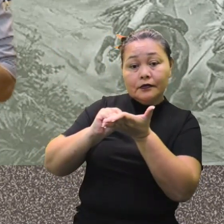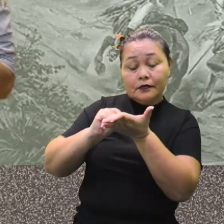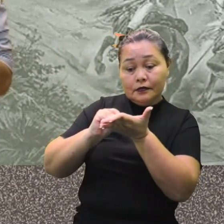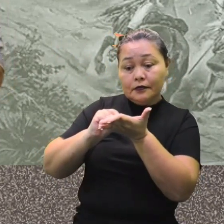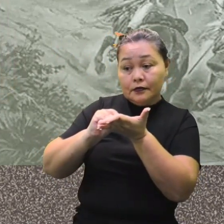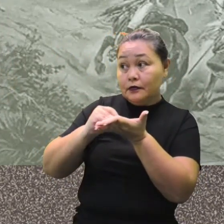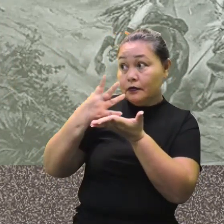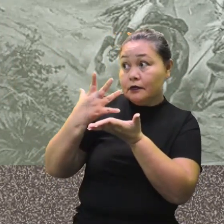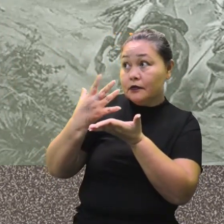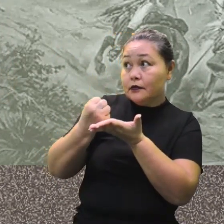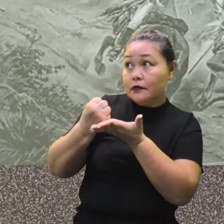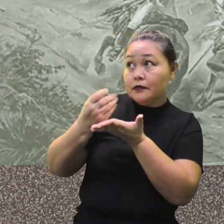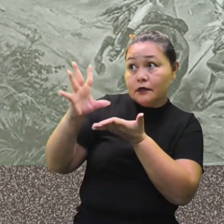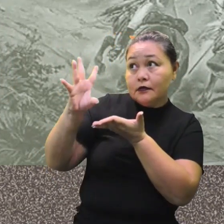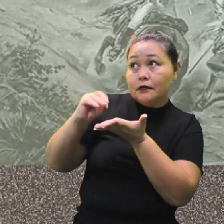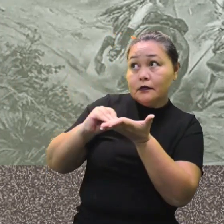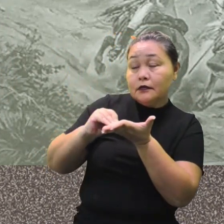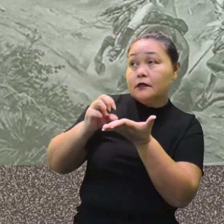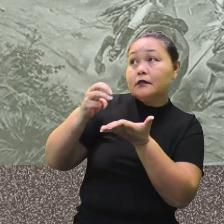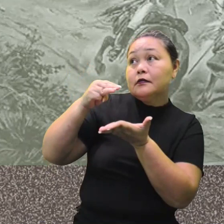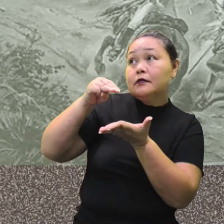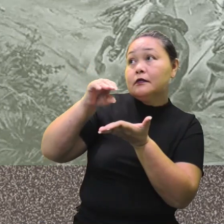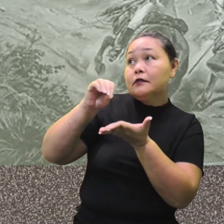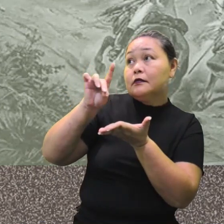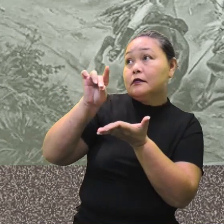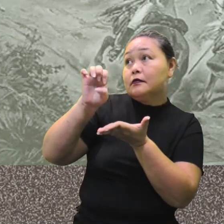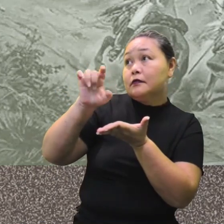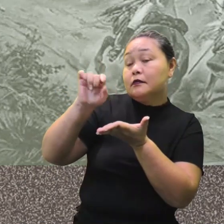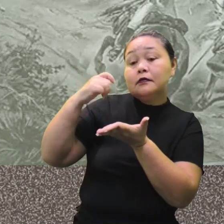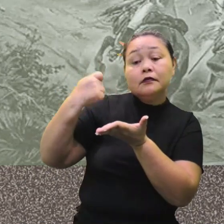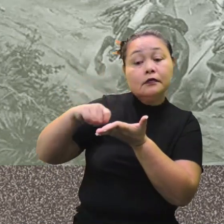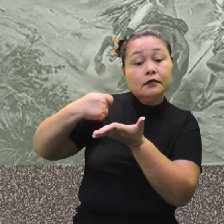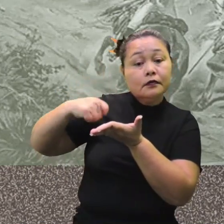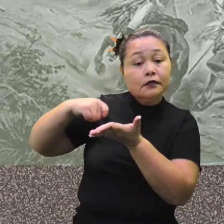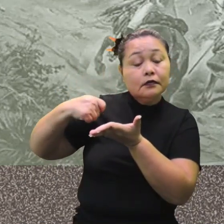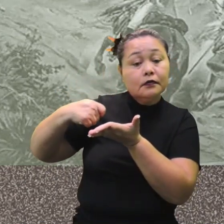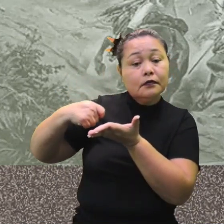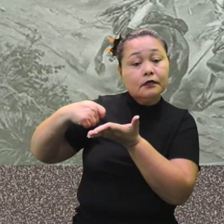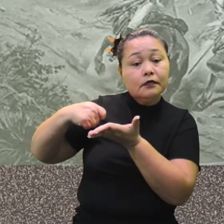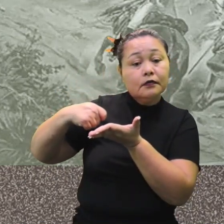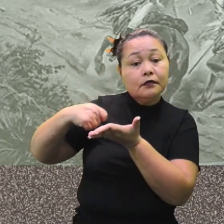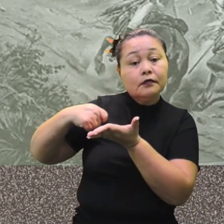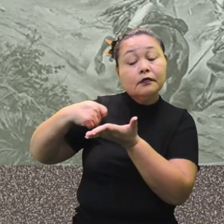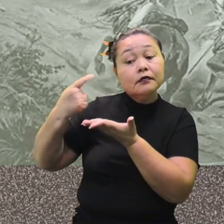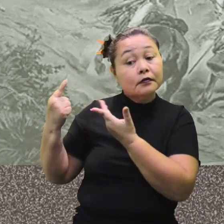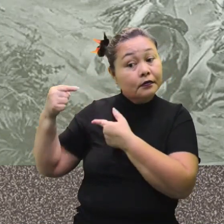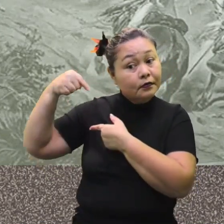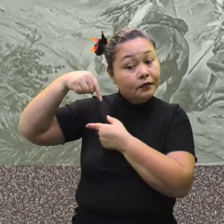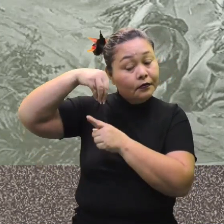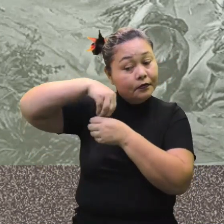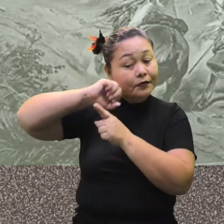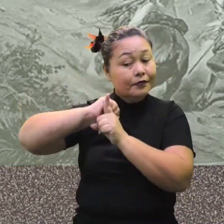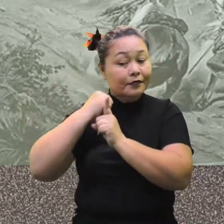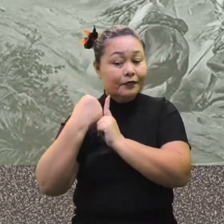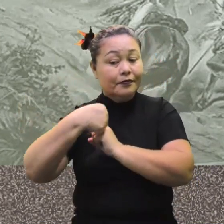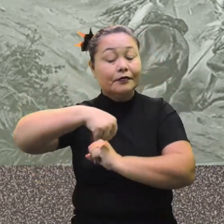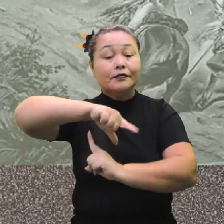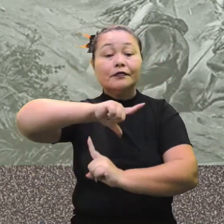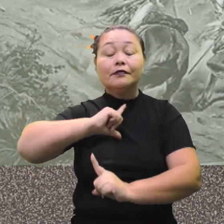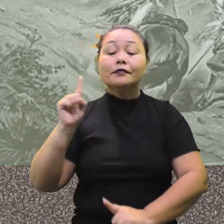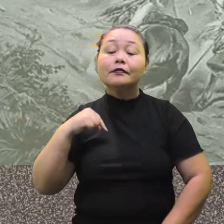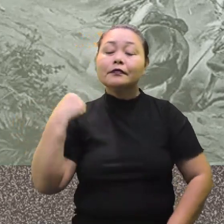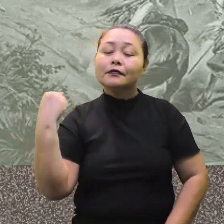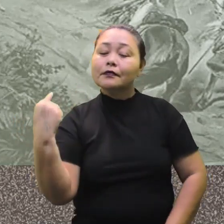modelo que é adotado, é um modelo que precisou ser colocado dentro da sociedade porque nós